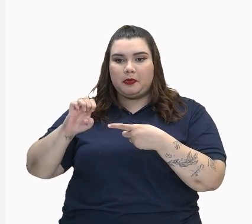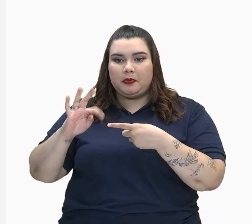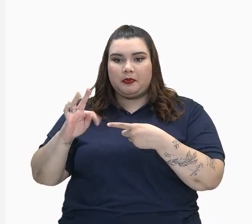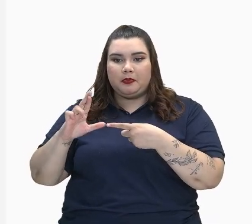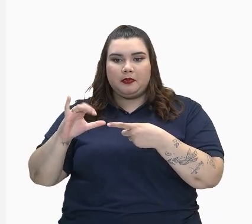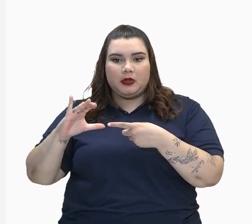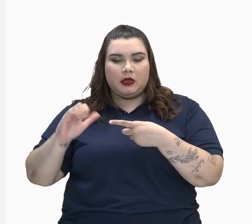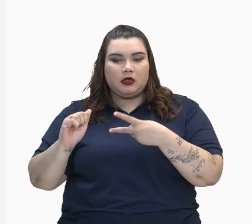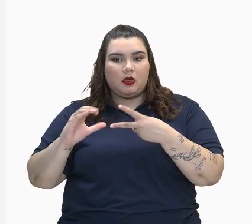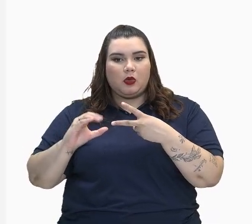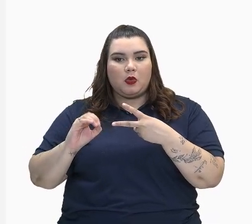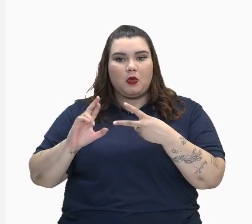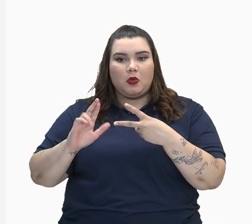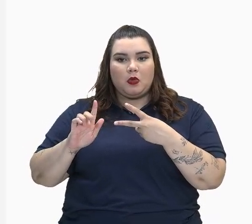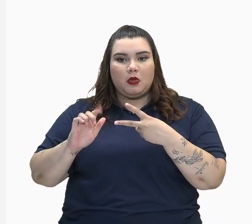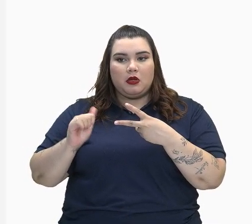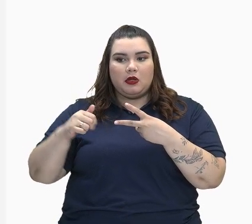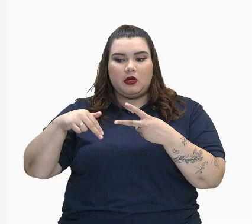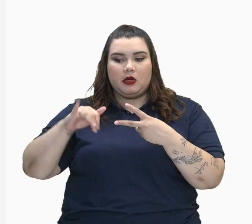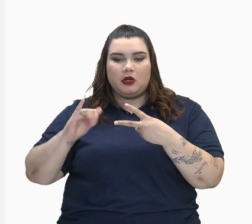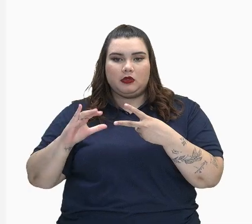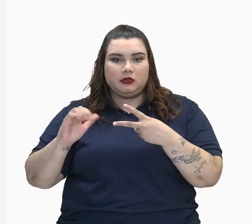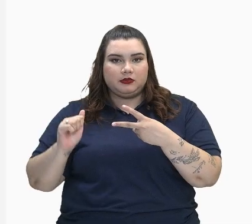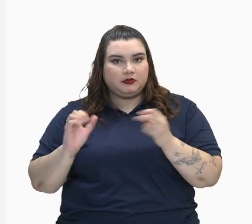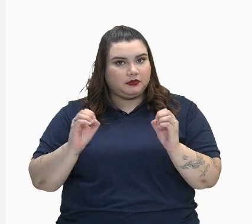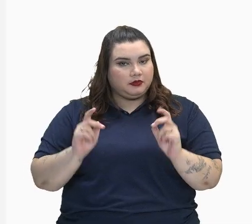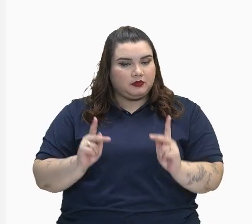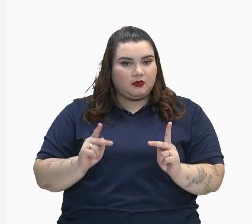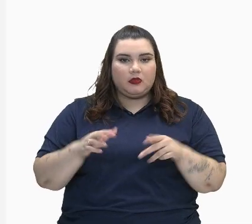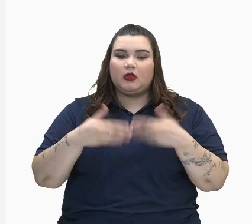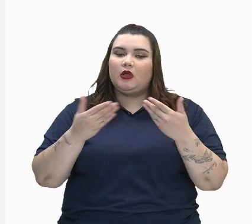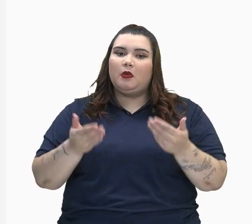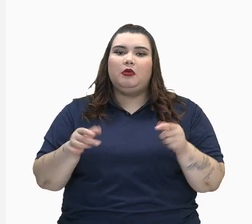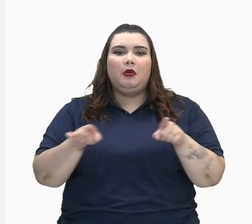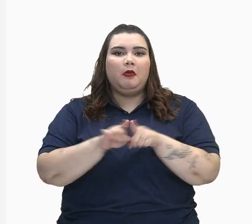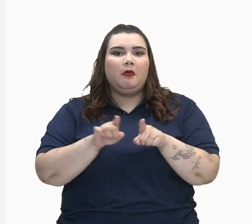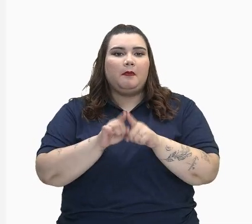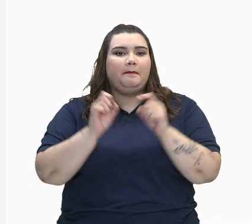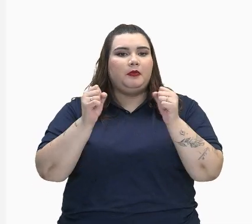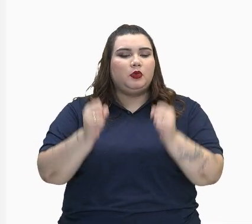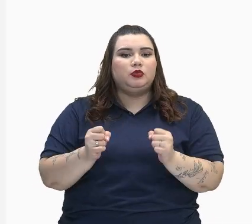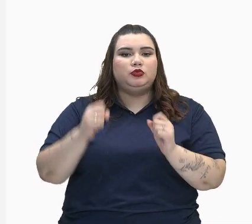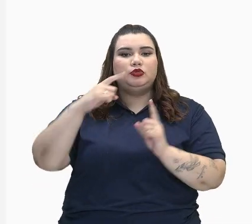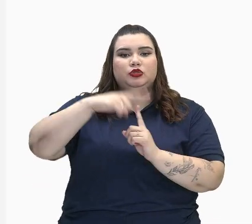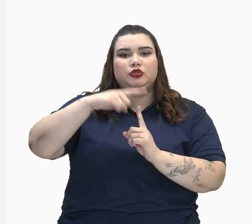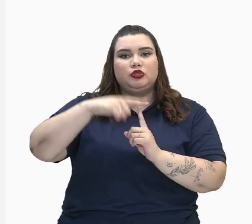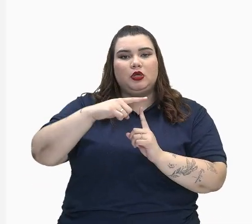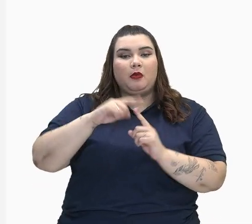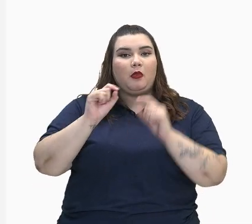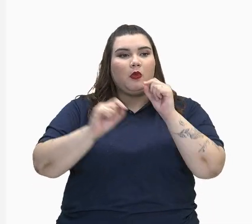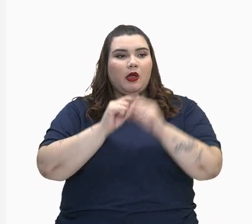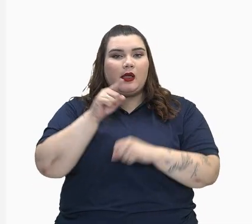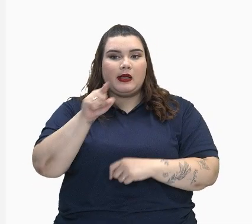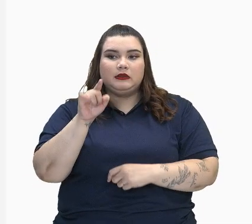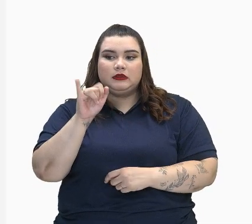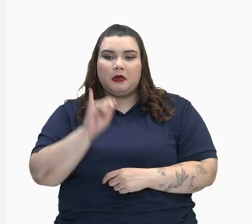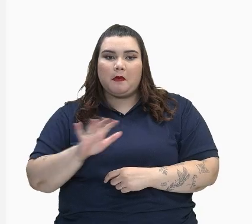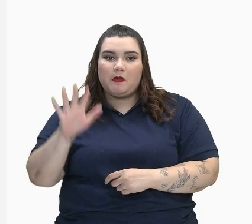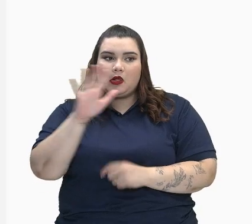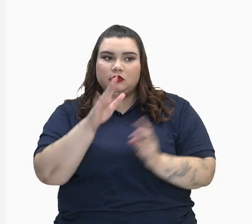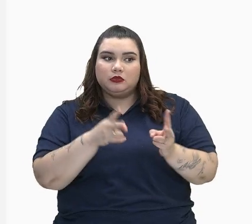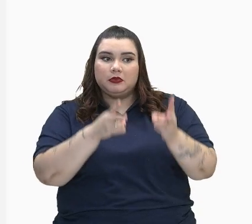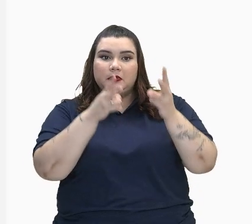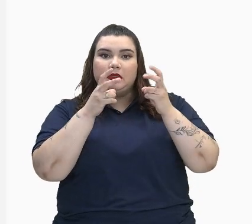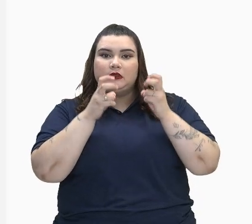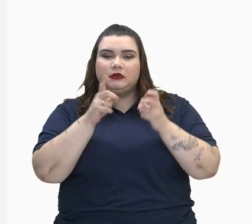ou orgânica, certo? E também ela pode ser figurativa, uma forma figurativa, quando